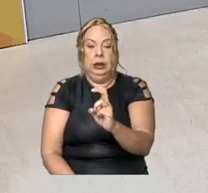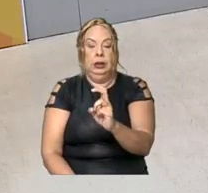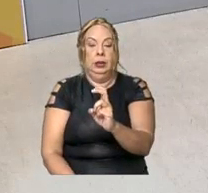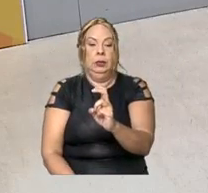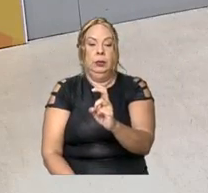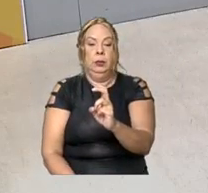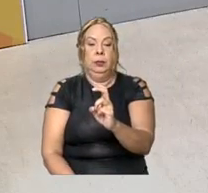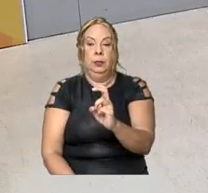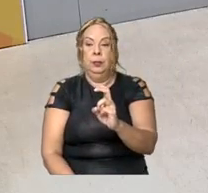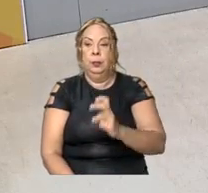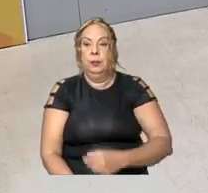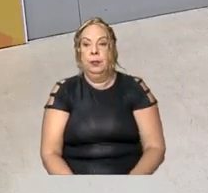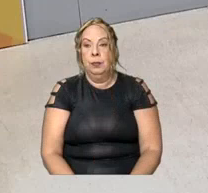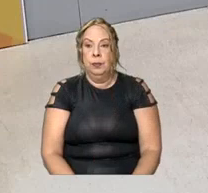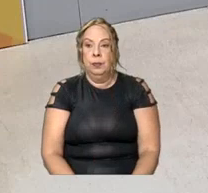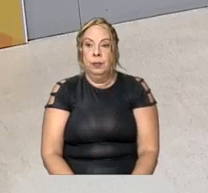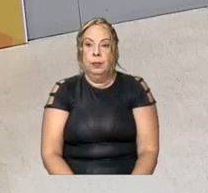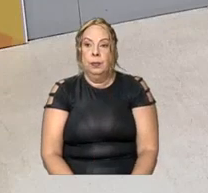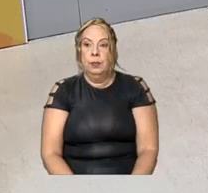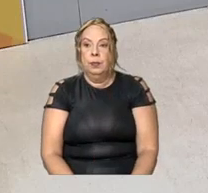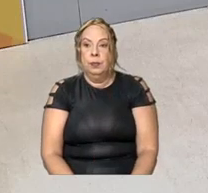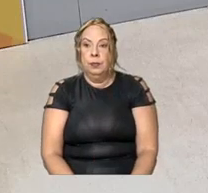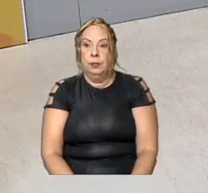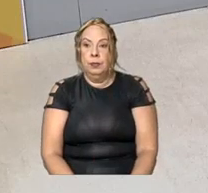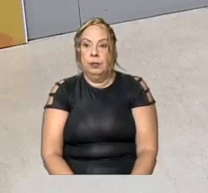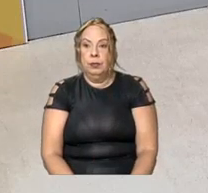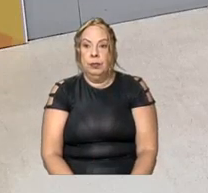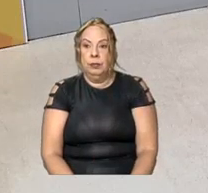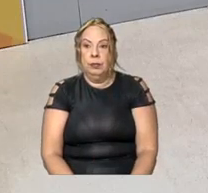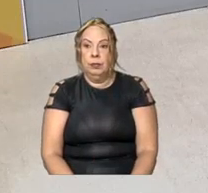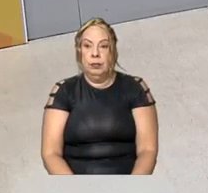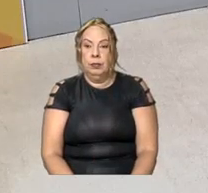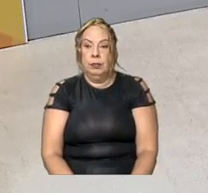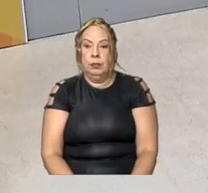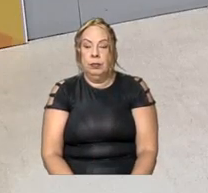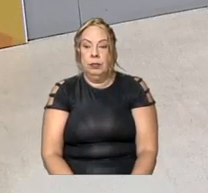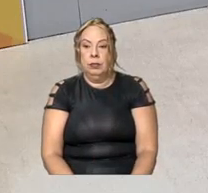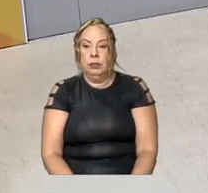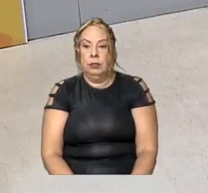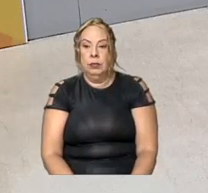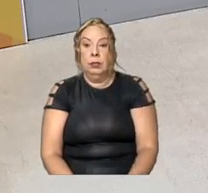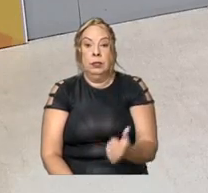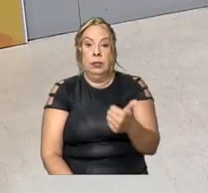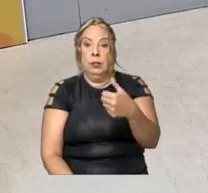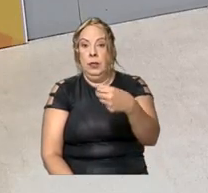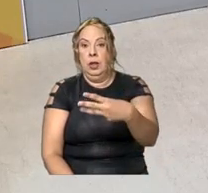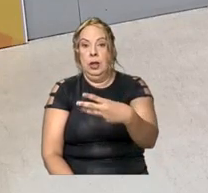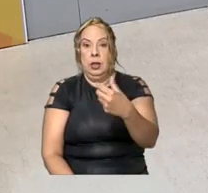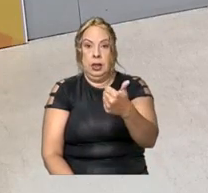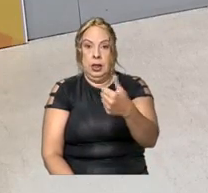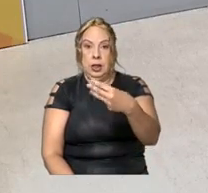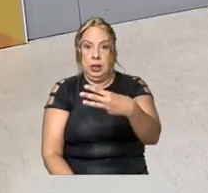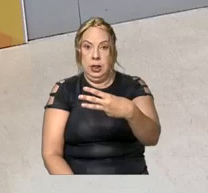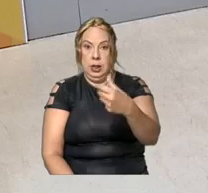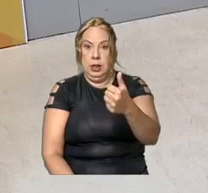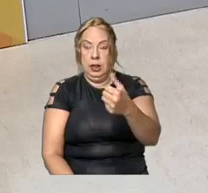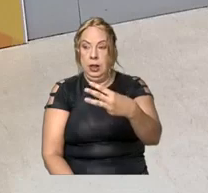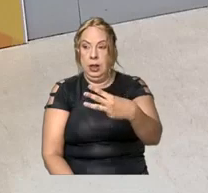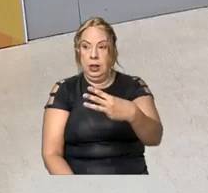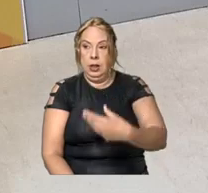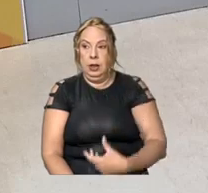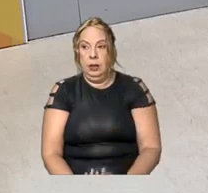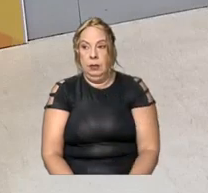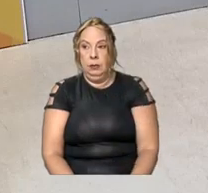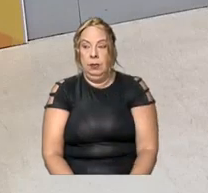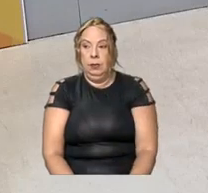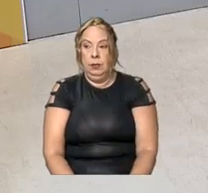Vai, número 5, lá pro painel que a Bia volta pra chamar a próxima bolinha. 13, pega ela.